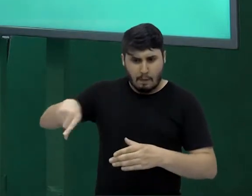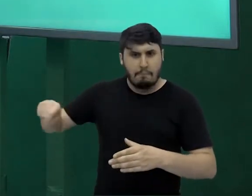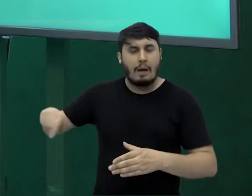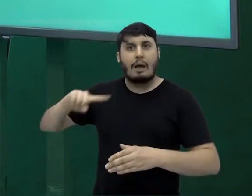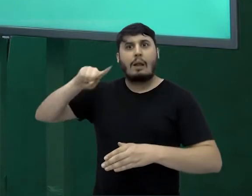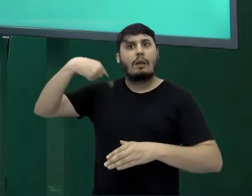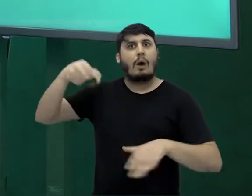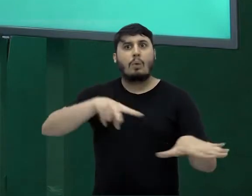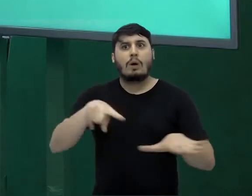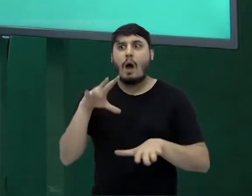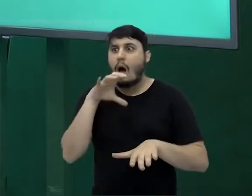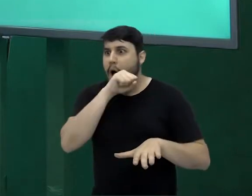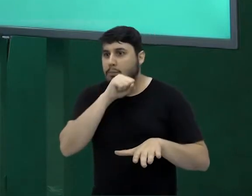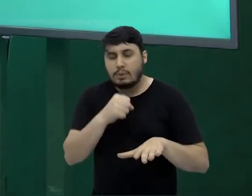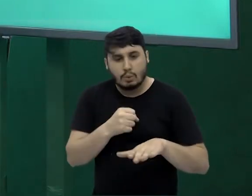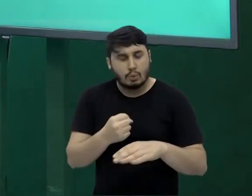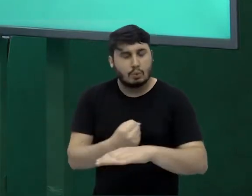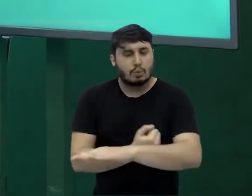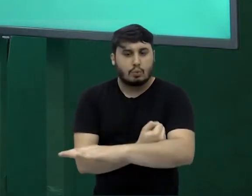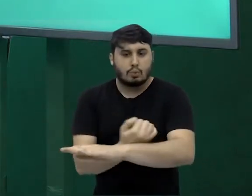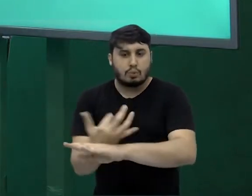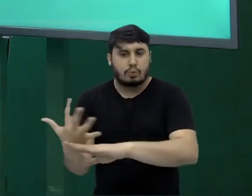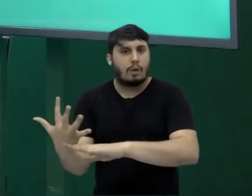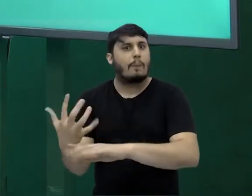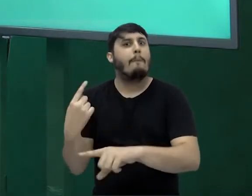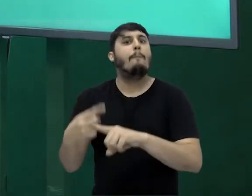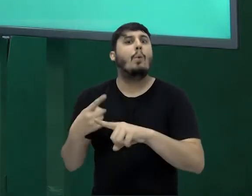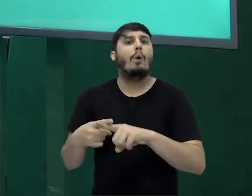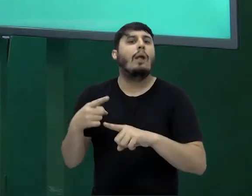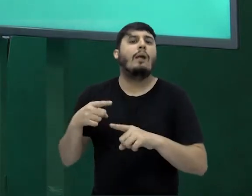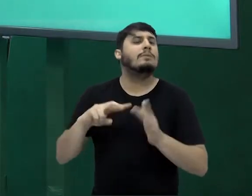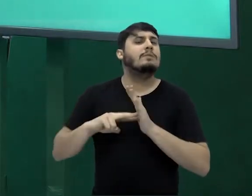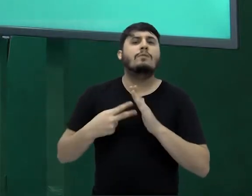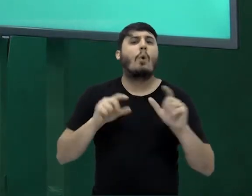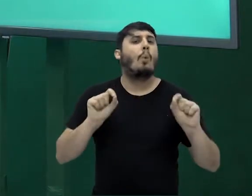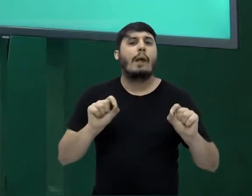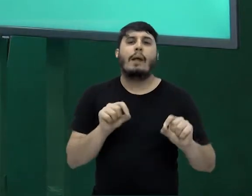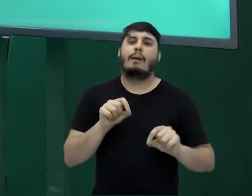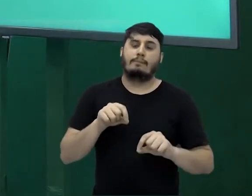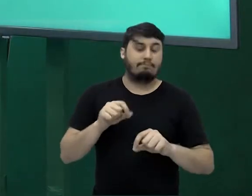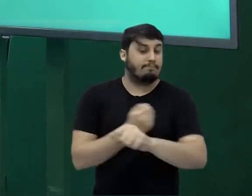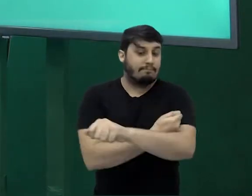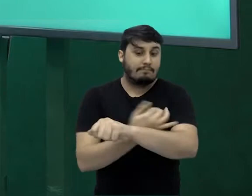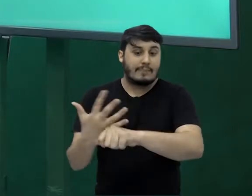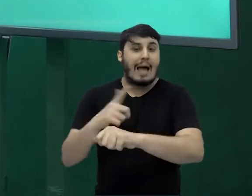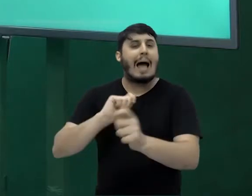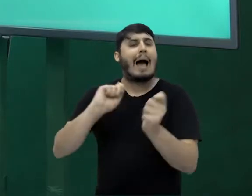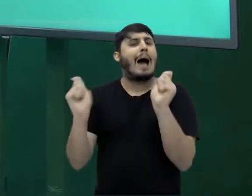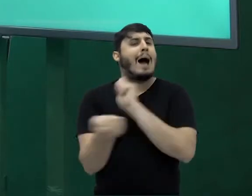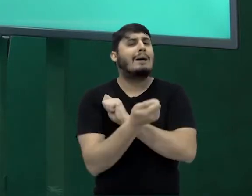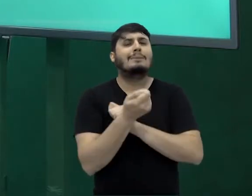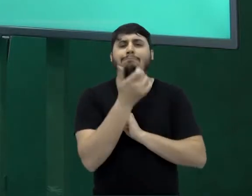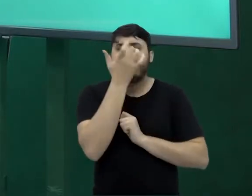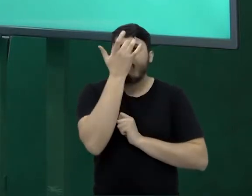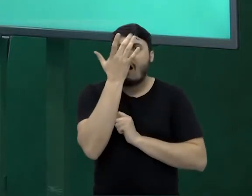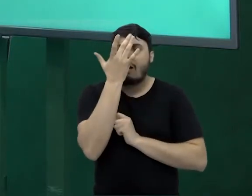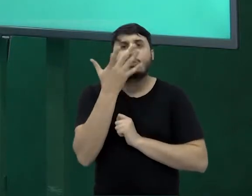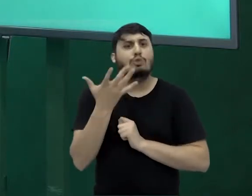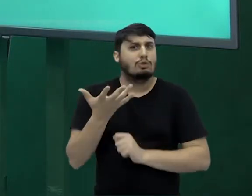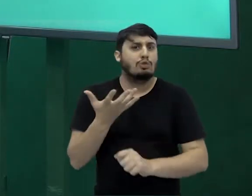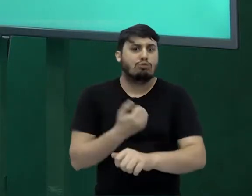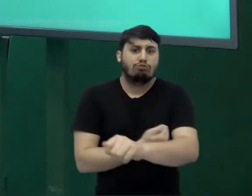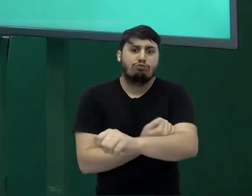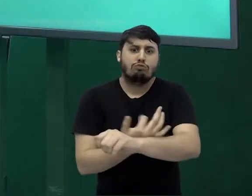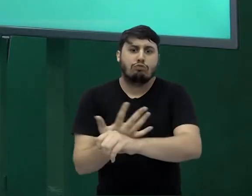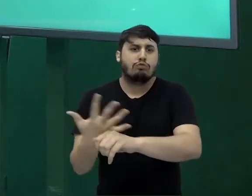Então assim, por quê? Porque ela se adaptou muito forte ao ambiente terrestre. Tá? Então assim, a ideia